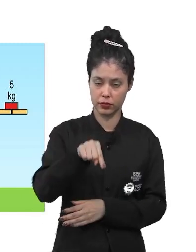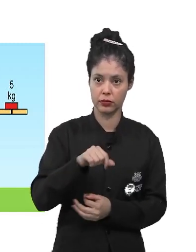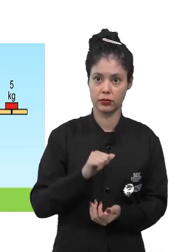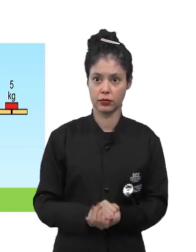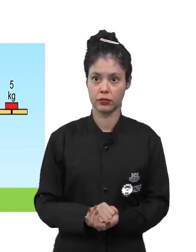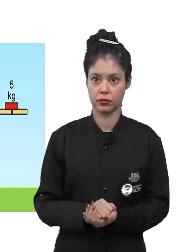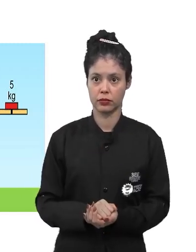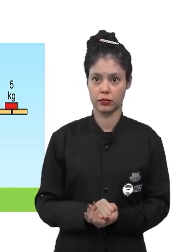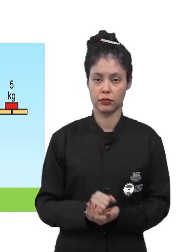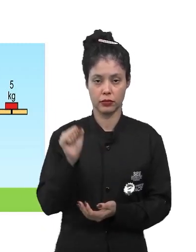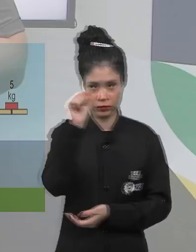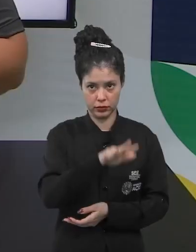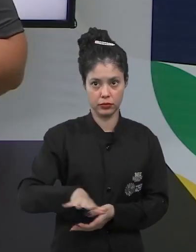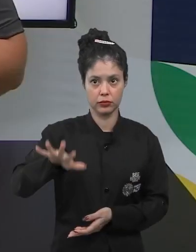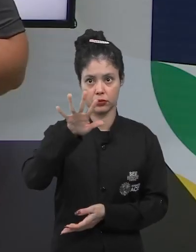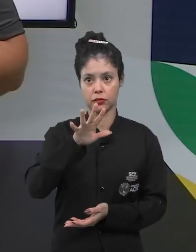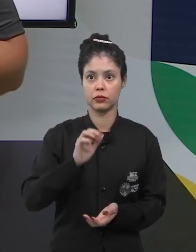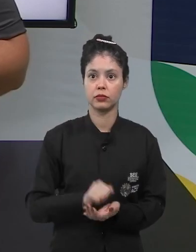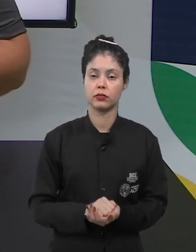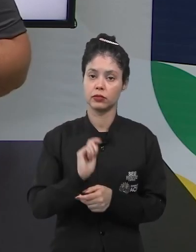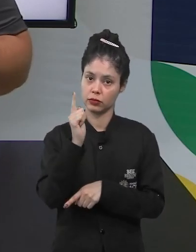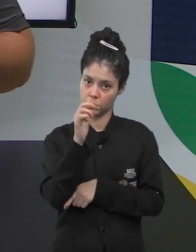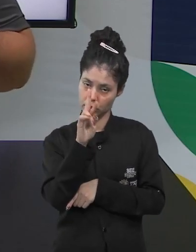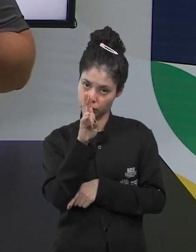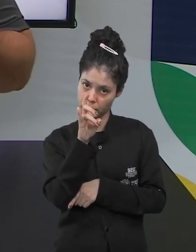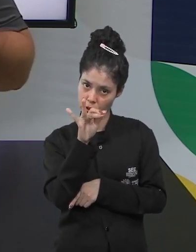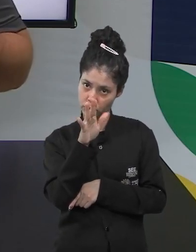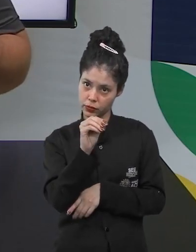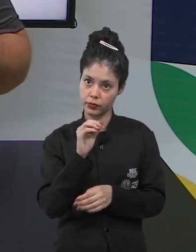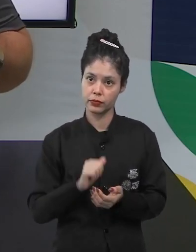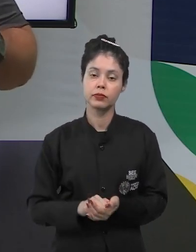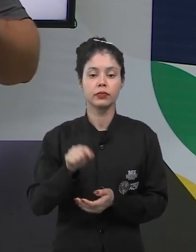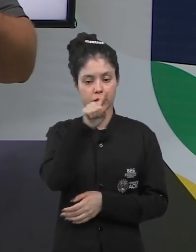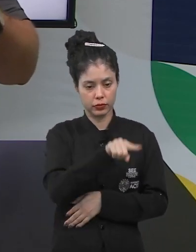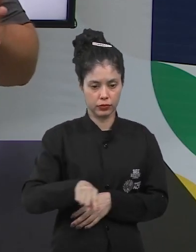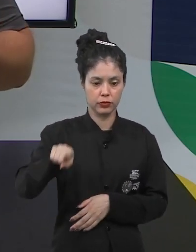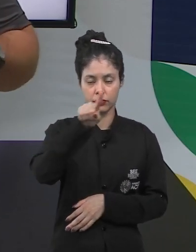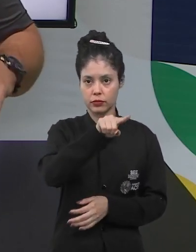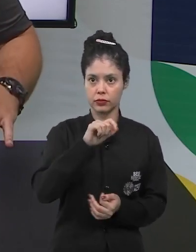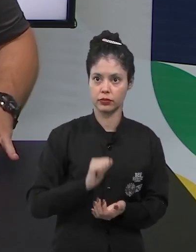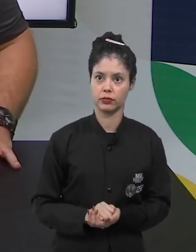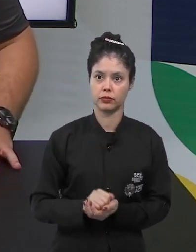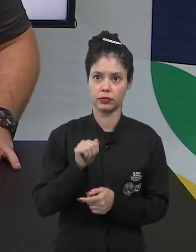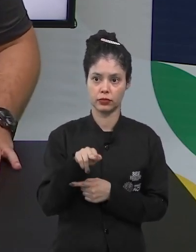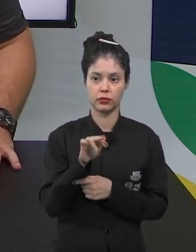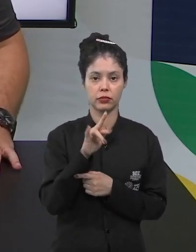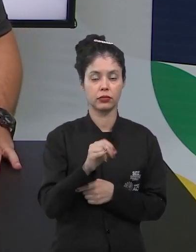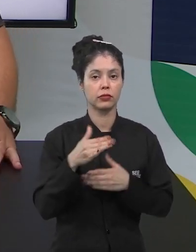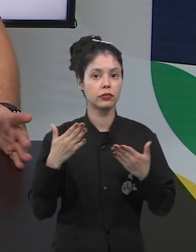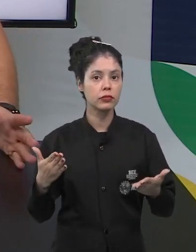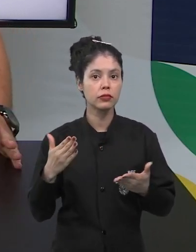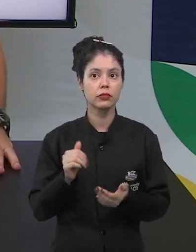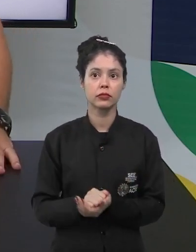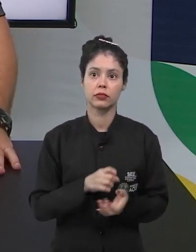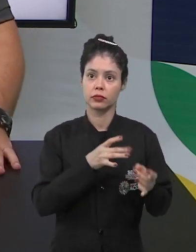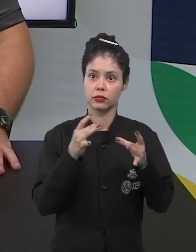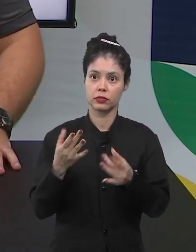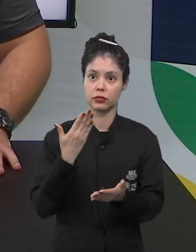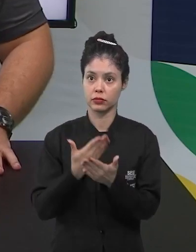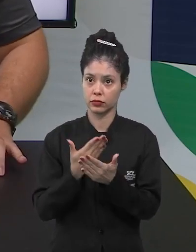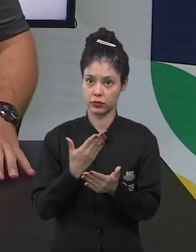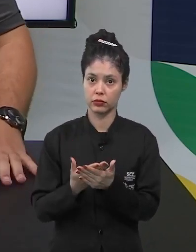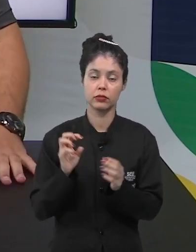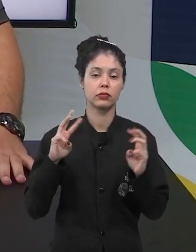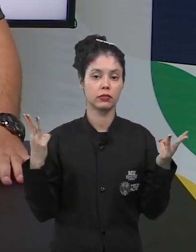e geralmente é no seu centro geométrico, no caso do pneu, né? Uma vez que ele é uniforme. Pessoal, fica a dica aí, estudem centro